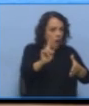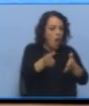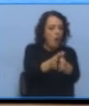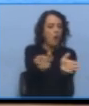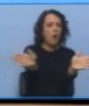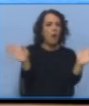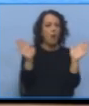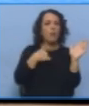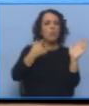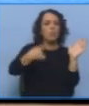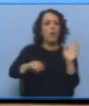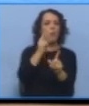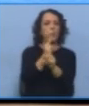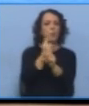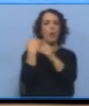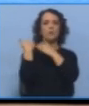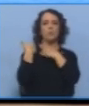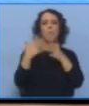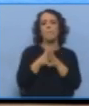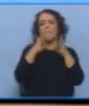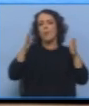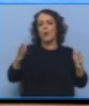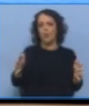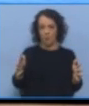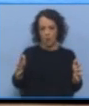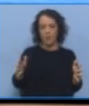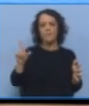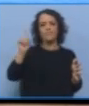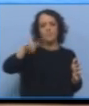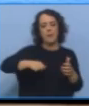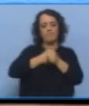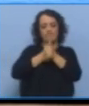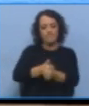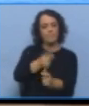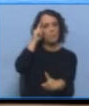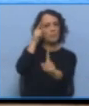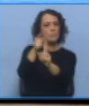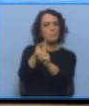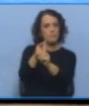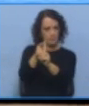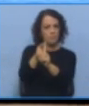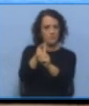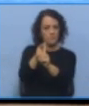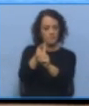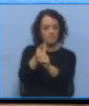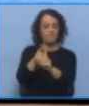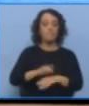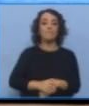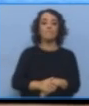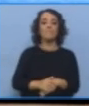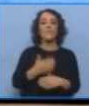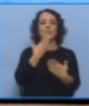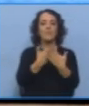uma responsabilidade em sentido muito maior e no cumprimento de uma missão. E, portanto, isto apela a um